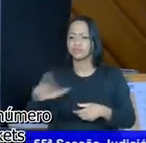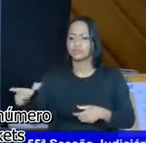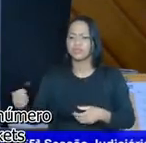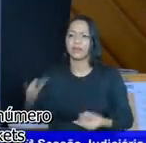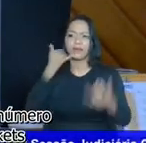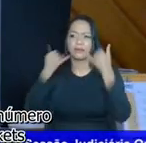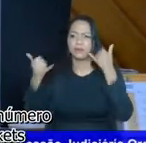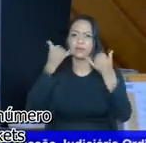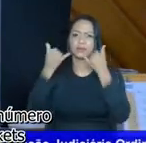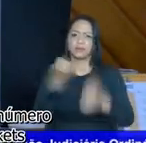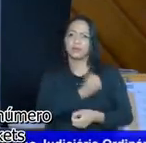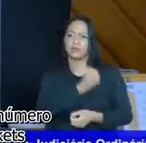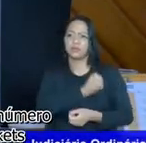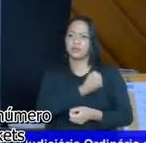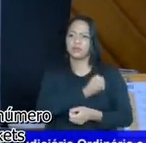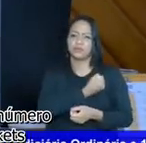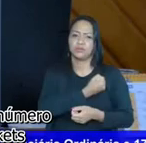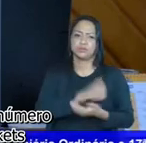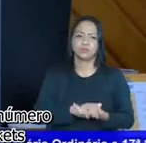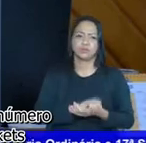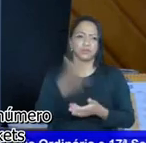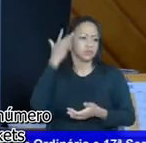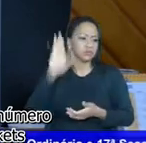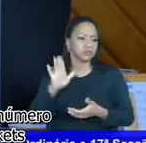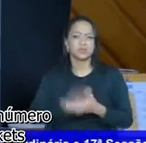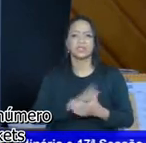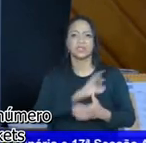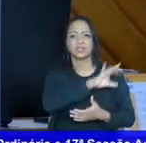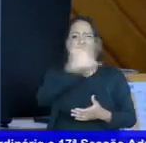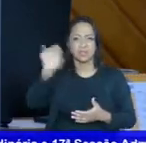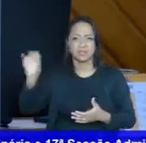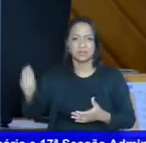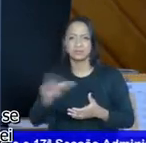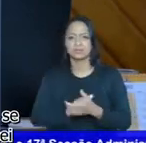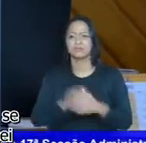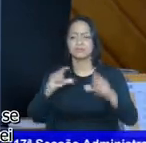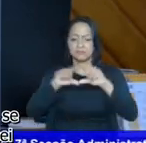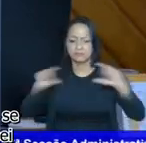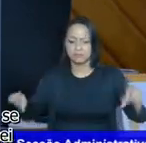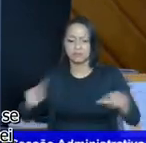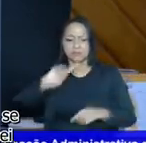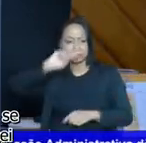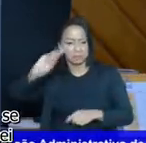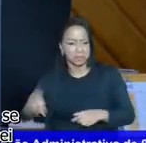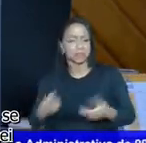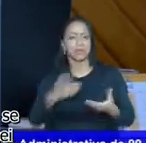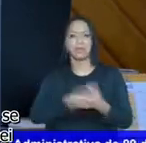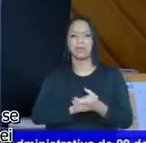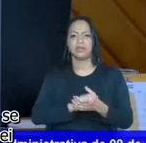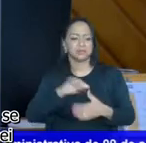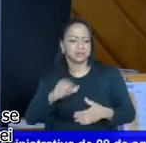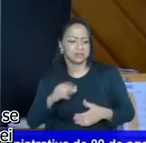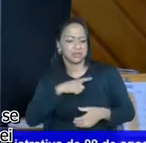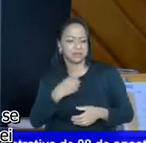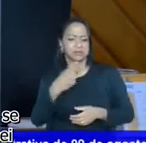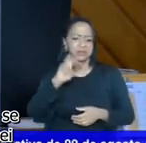doutor Carmo Antônio, do número de tickets. Eu não sei o valor de cada um dos tickets. Se teve um ticket de R$1.000 em combustível, se teve um ticket